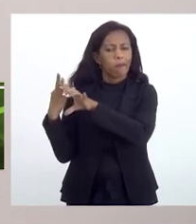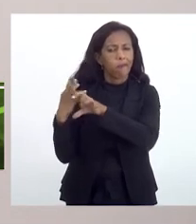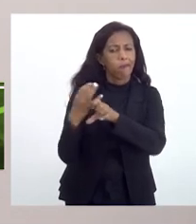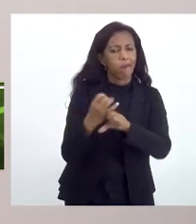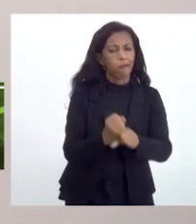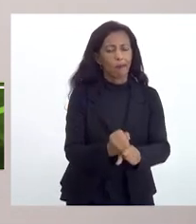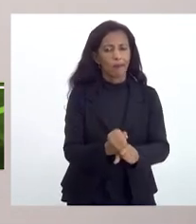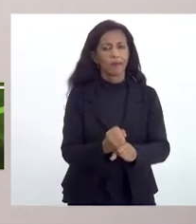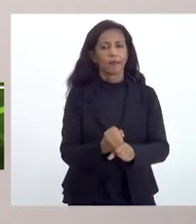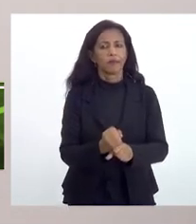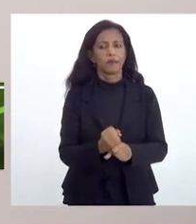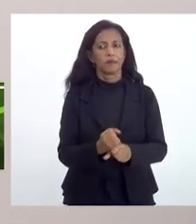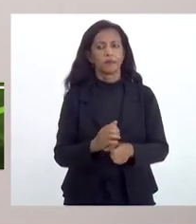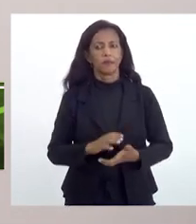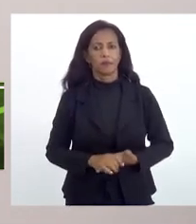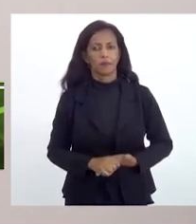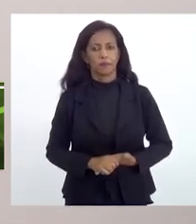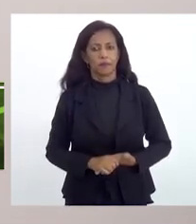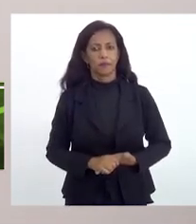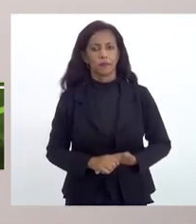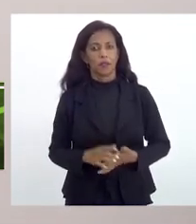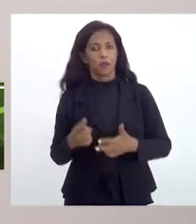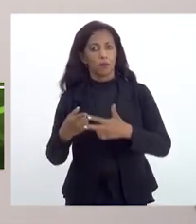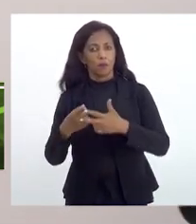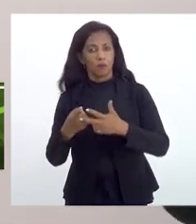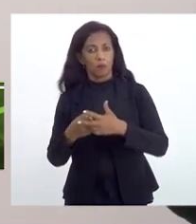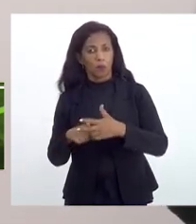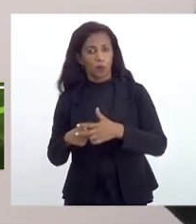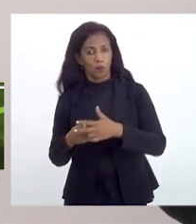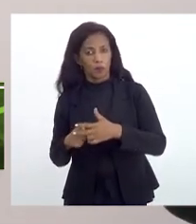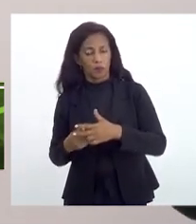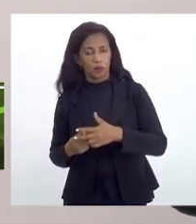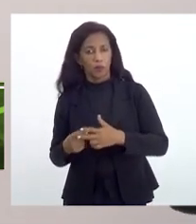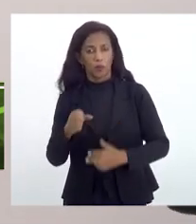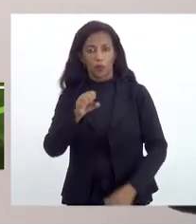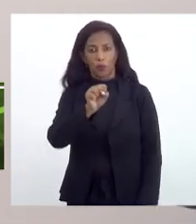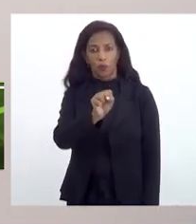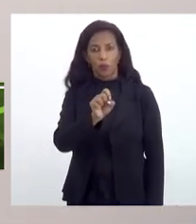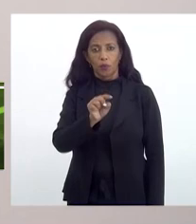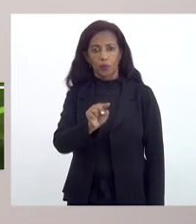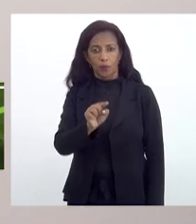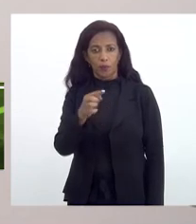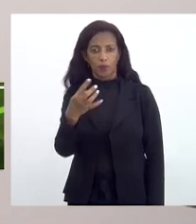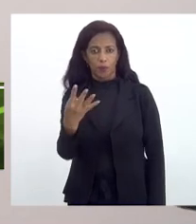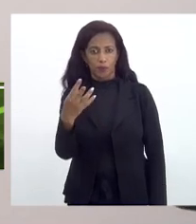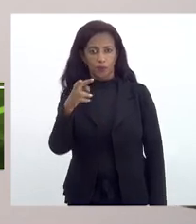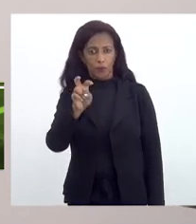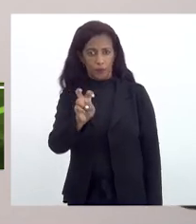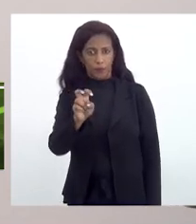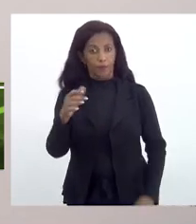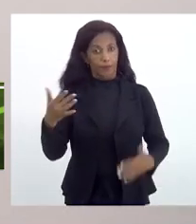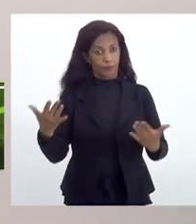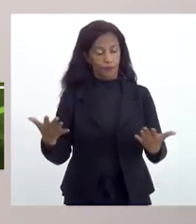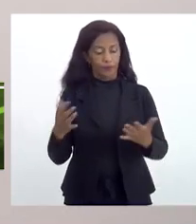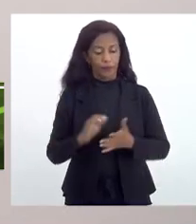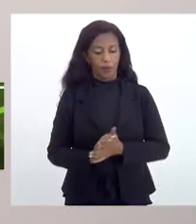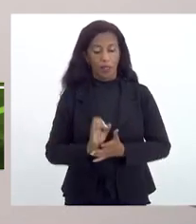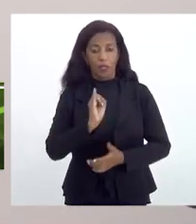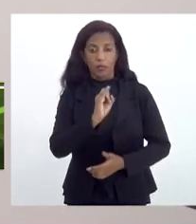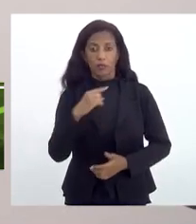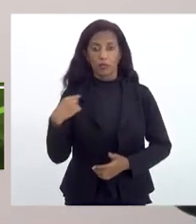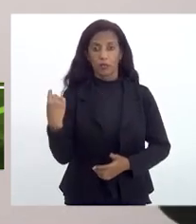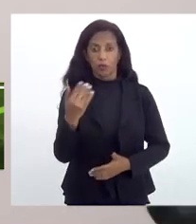e corrigiríamos por 8,45. Então, quer dizer, se nós